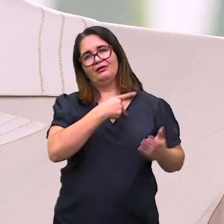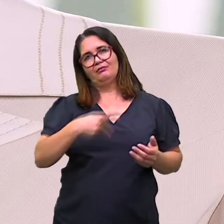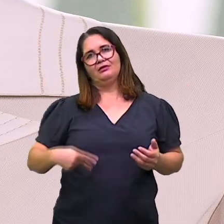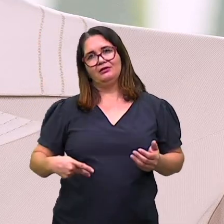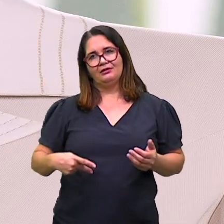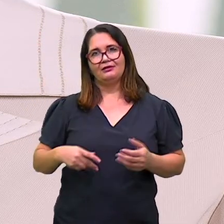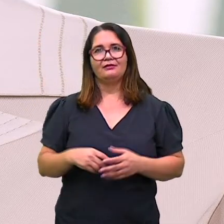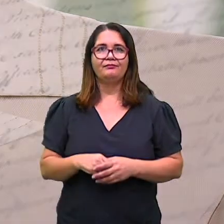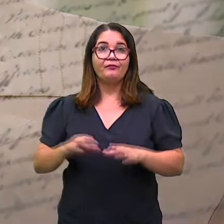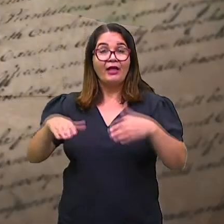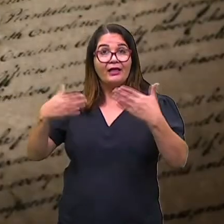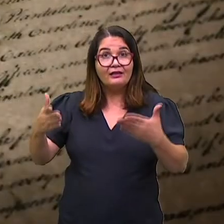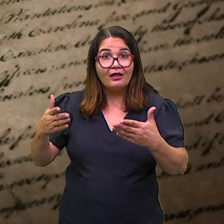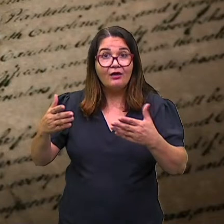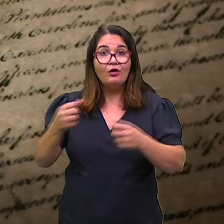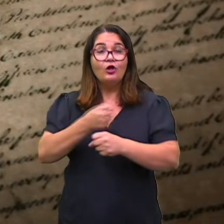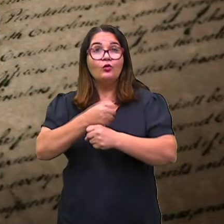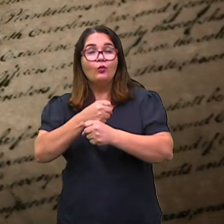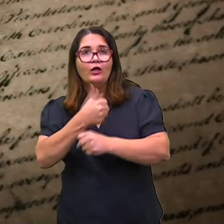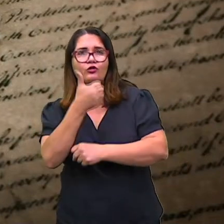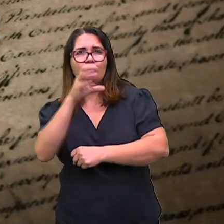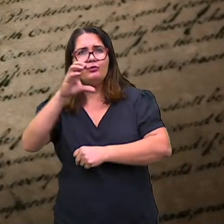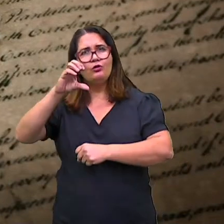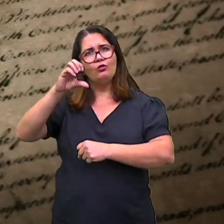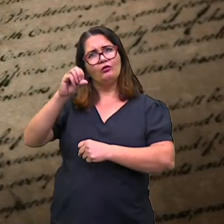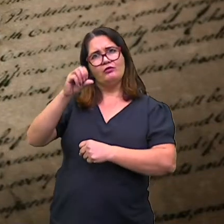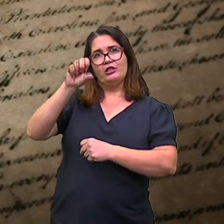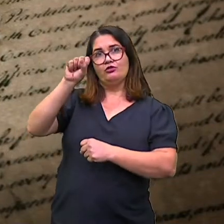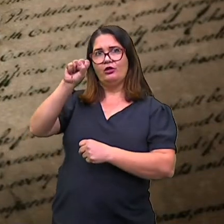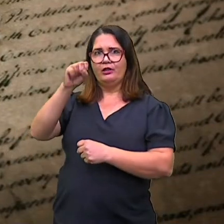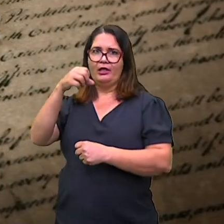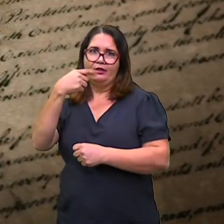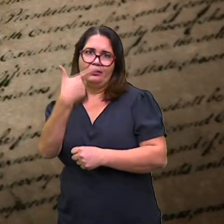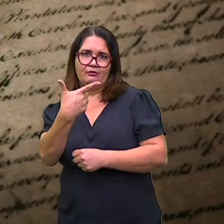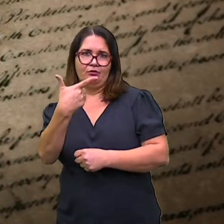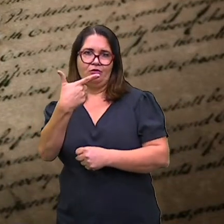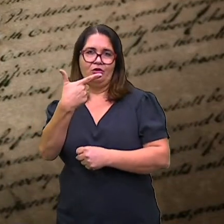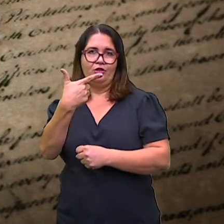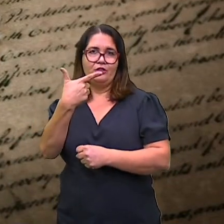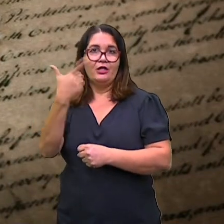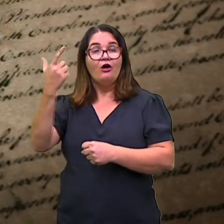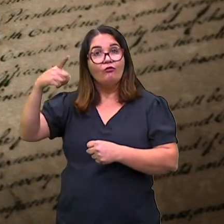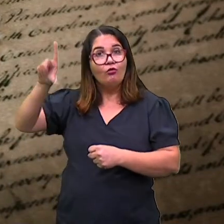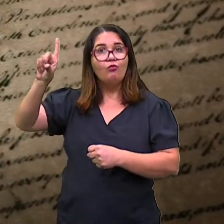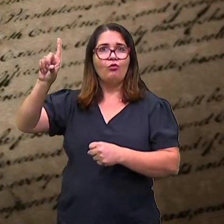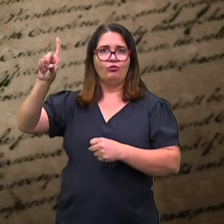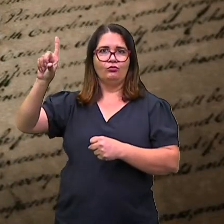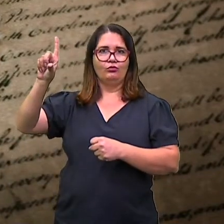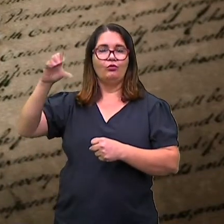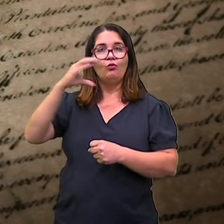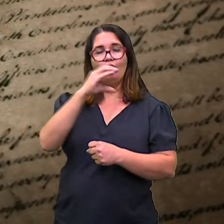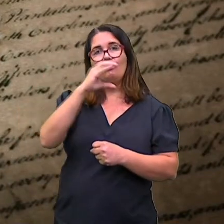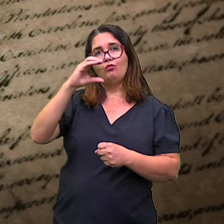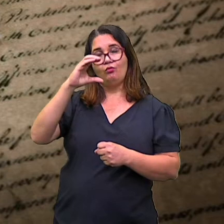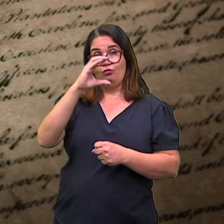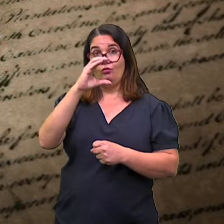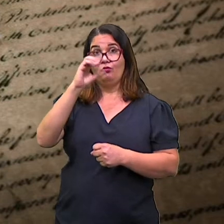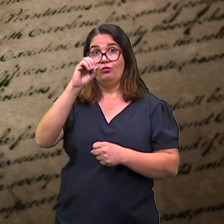1992. Então, de fato, na história, o único processo de impeachment